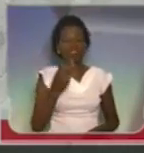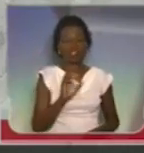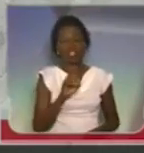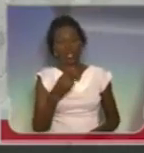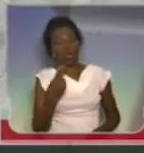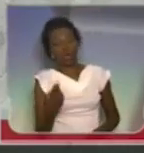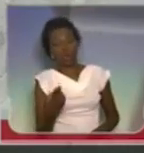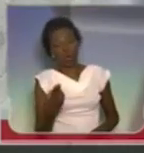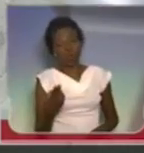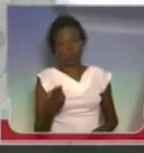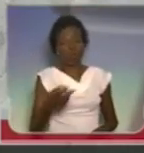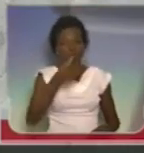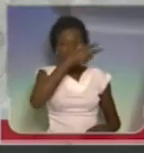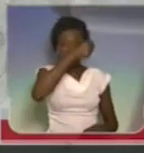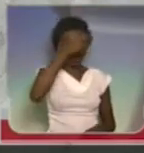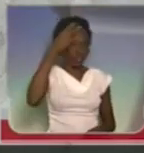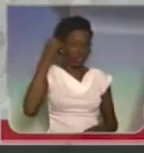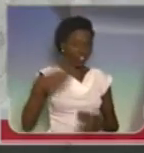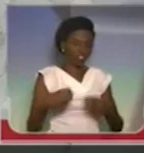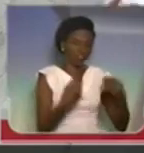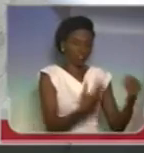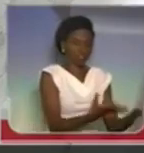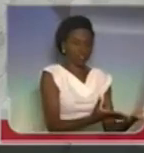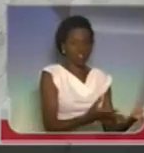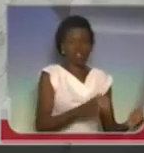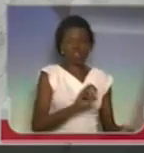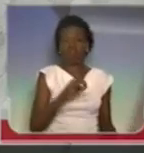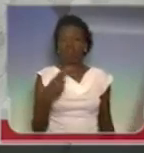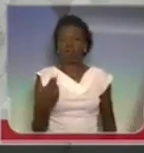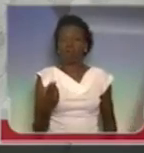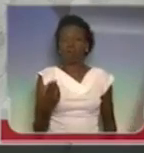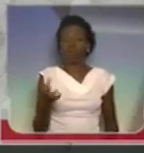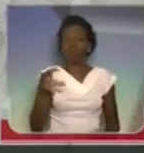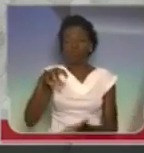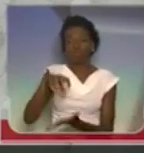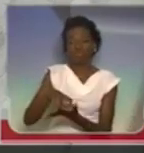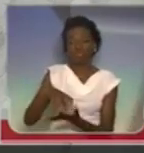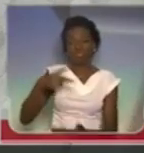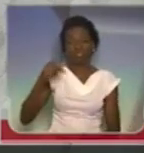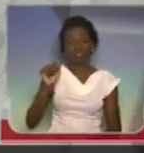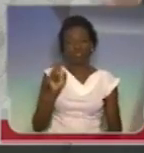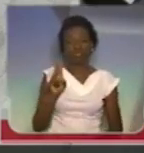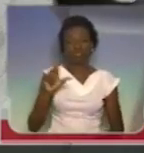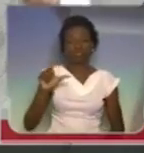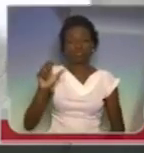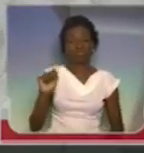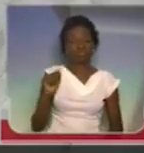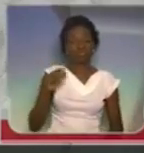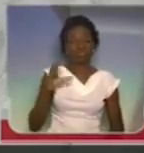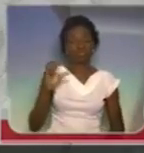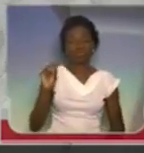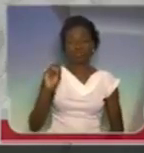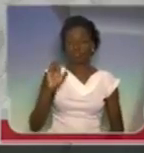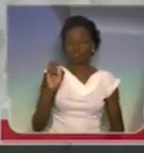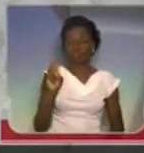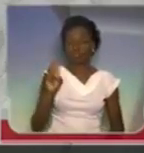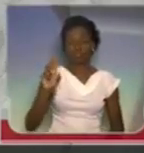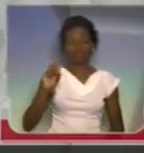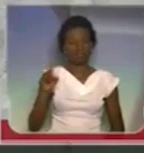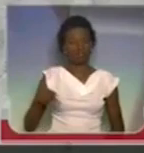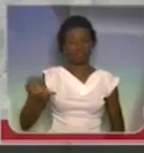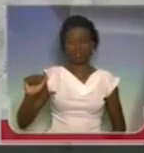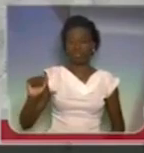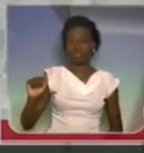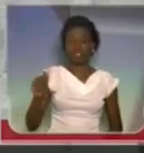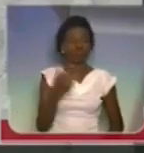será destinada à prefeitura de São Paulo ou ao Centro Paula Souza ou seja não há nenhum tipo de planejamento me